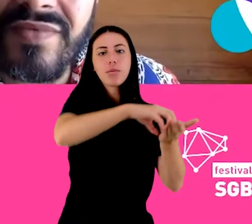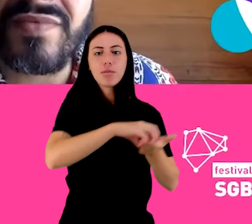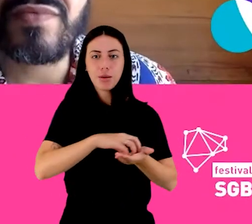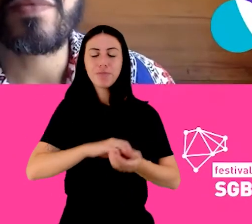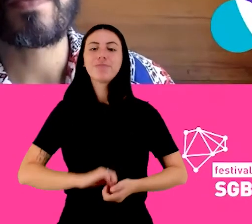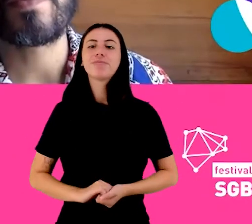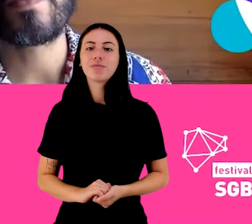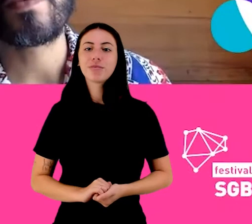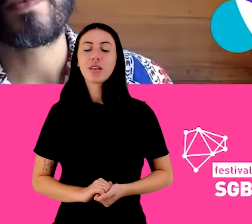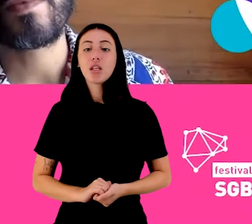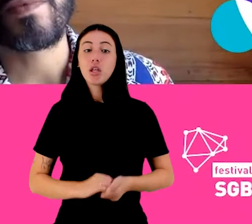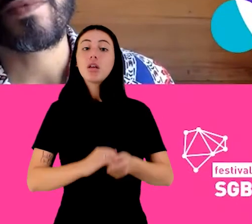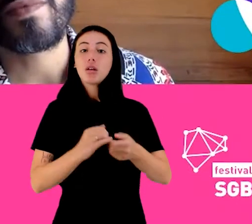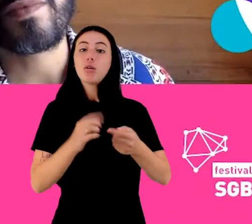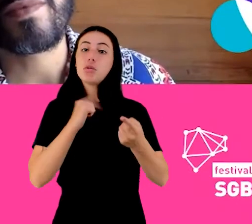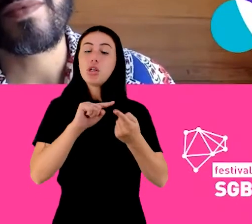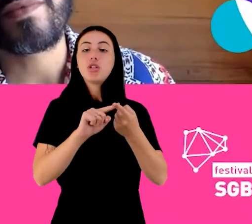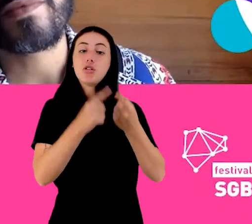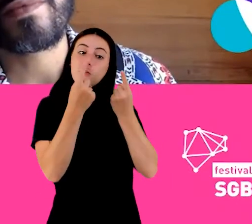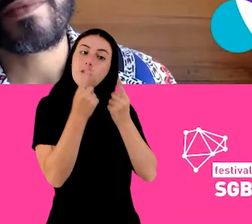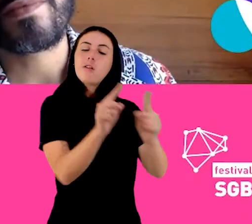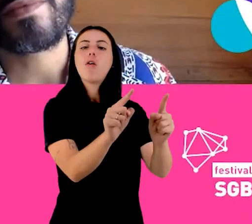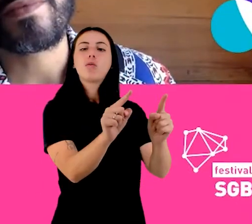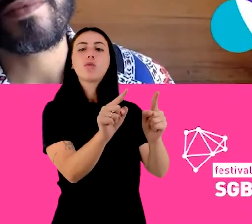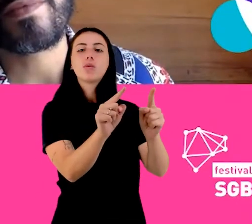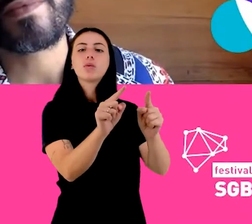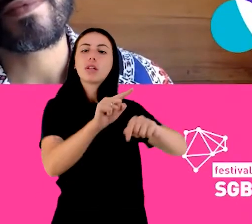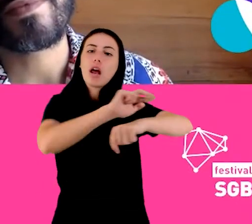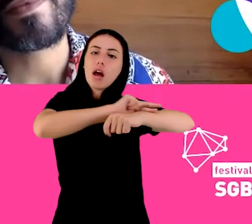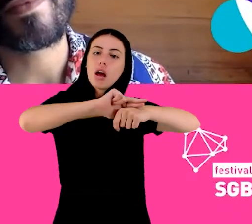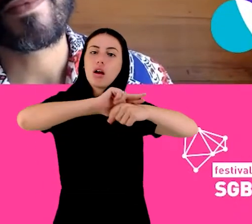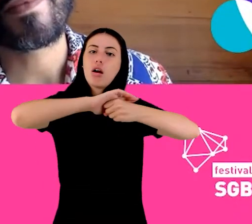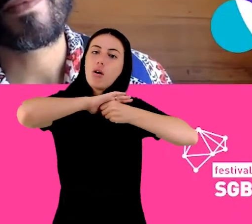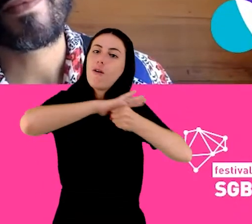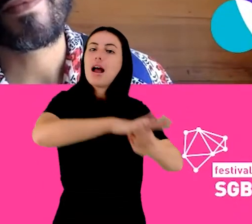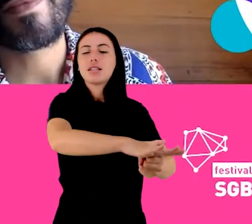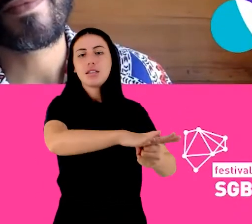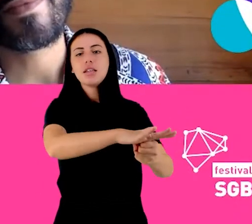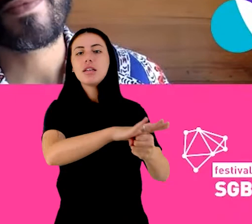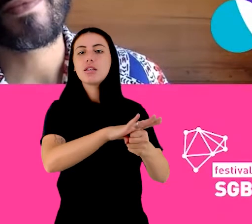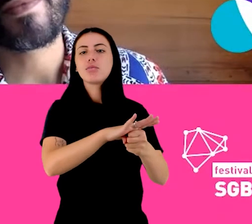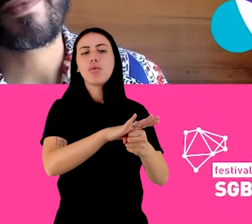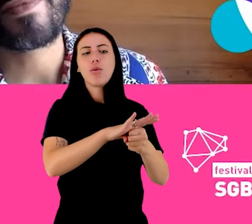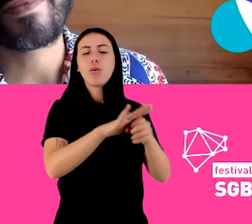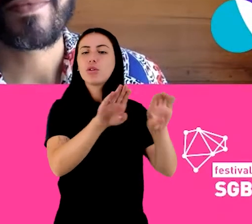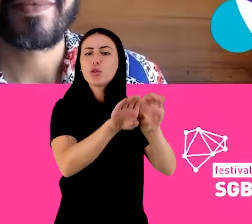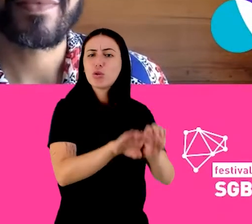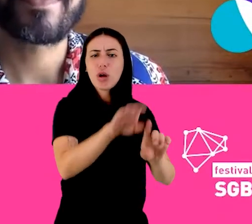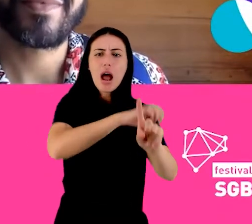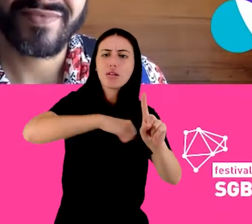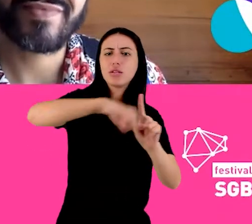engano, 8 novas comissões da verdade da reparação negra foram abertas, e aí, com isso aí teve uma parte jurídica que